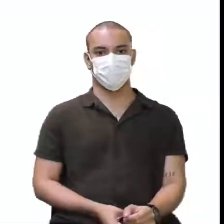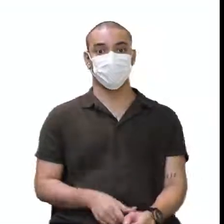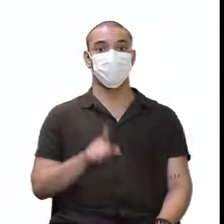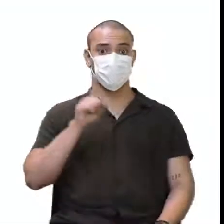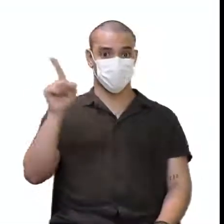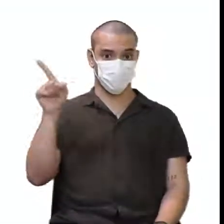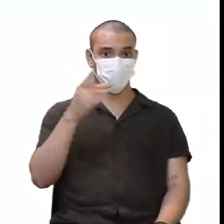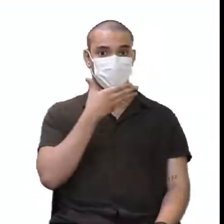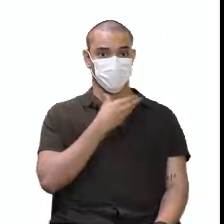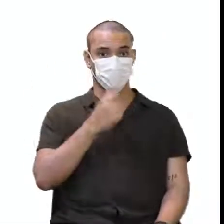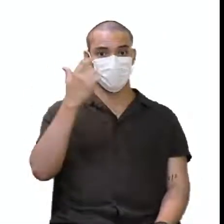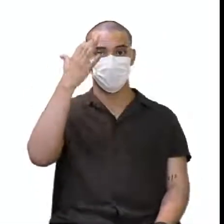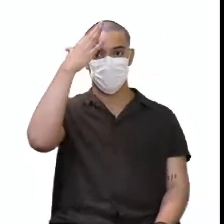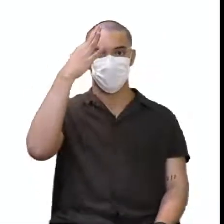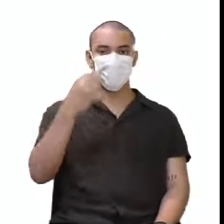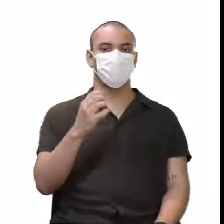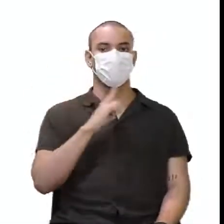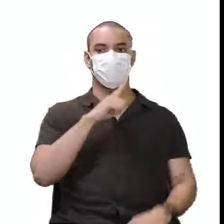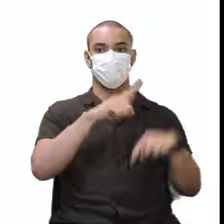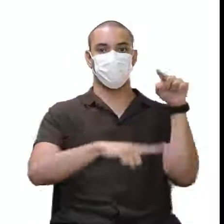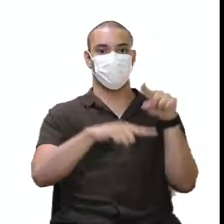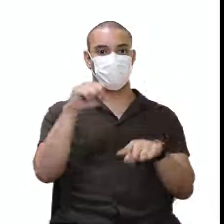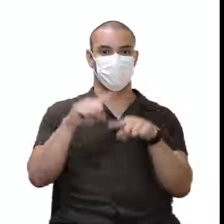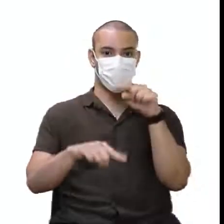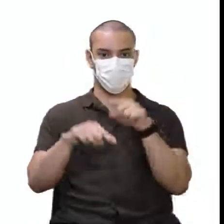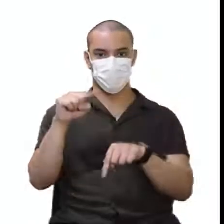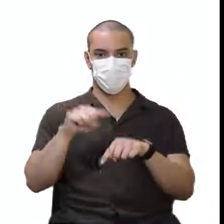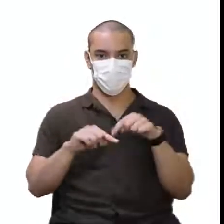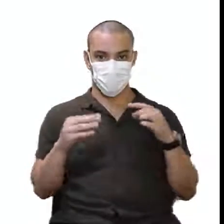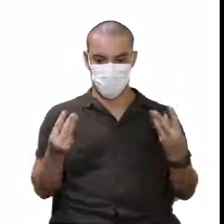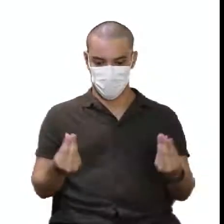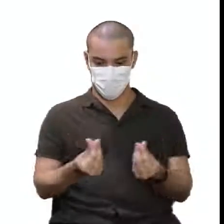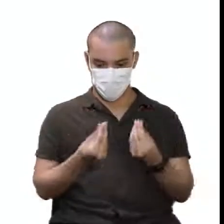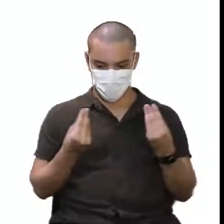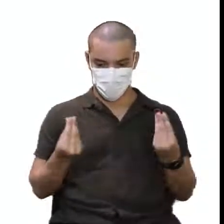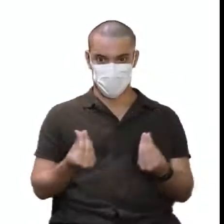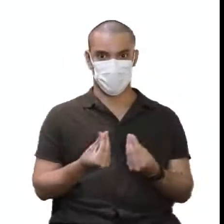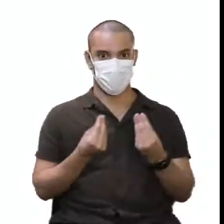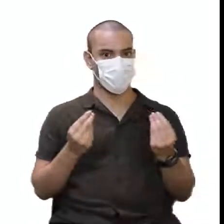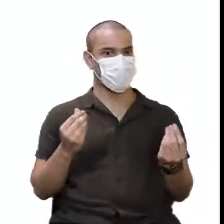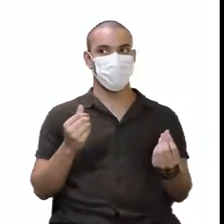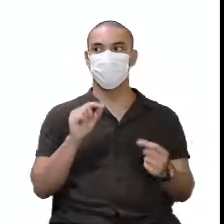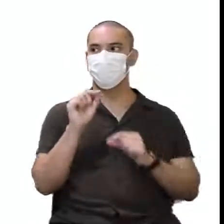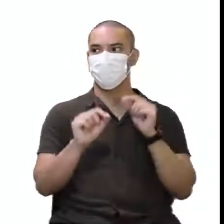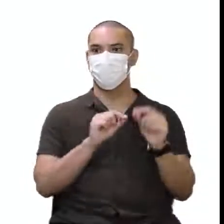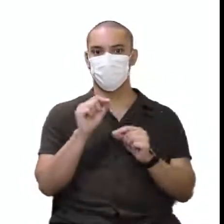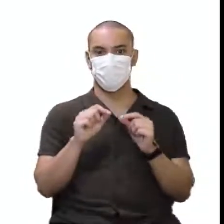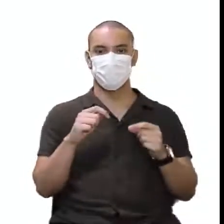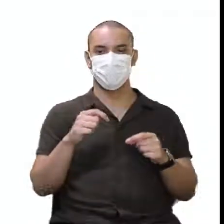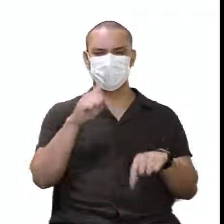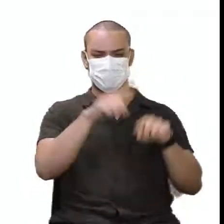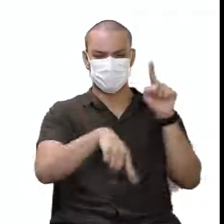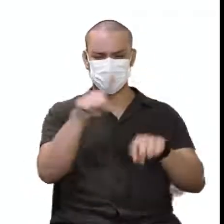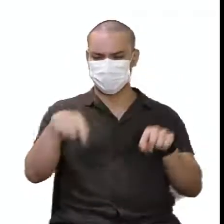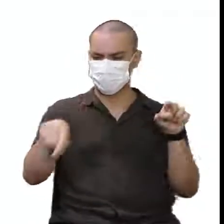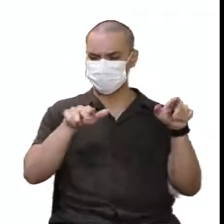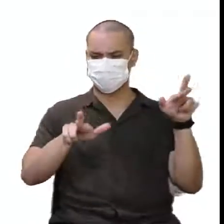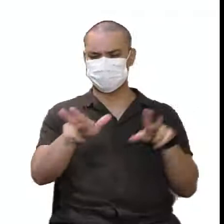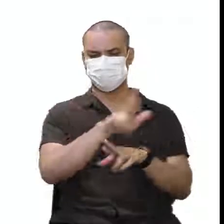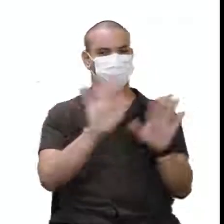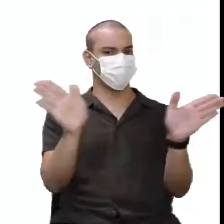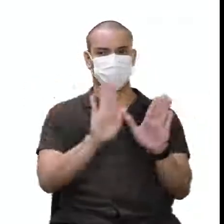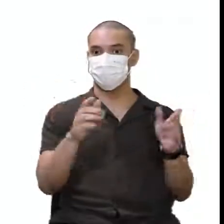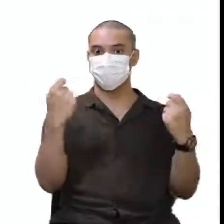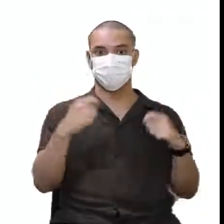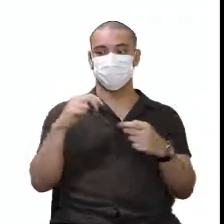Mendel compreendeu que deveria partir de um material homogêneo, sair da heterogeneidade, tanta variação, tantas